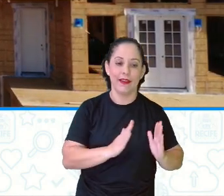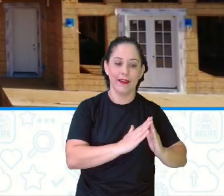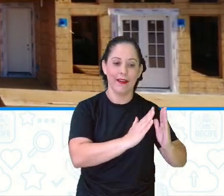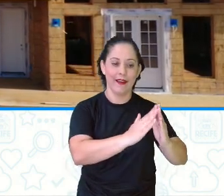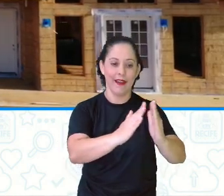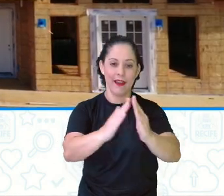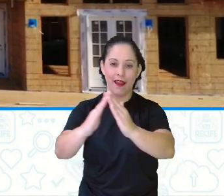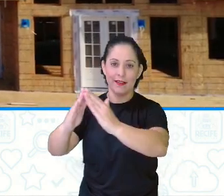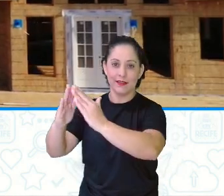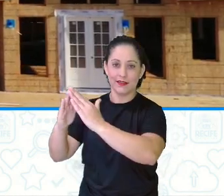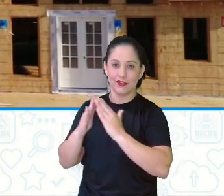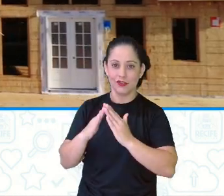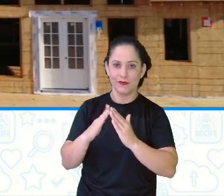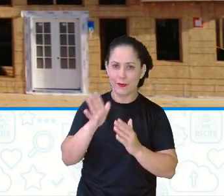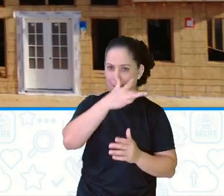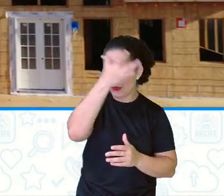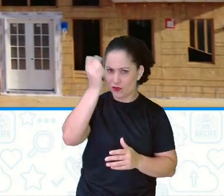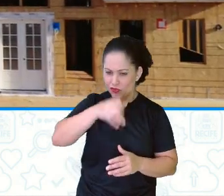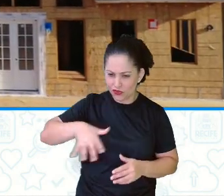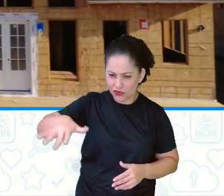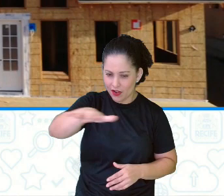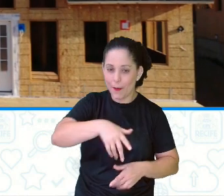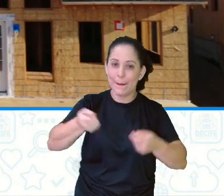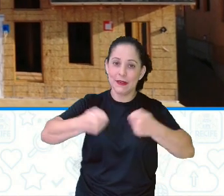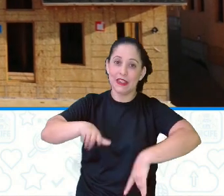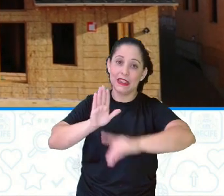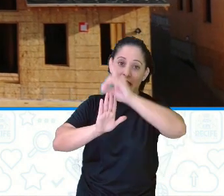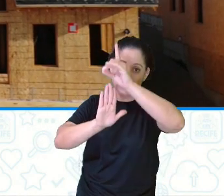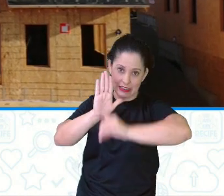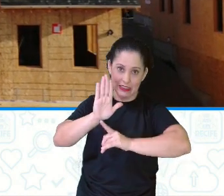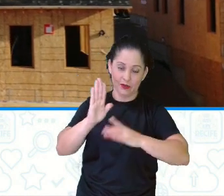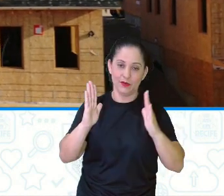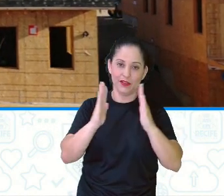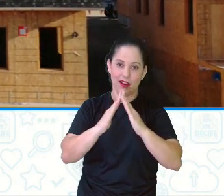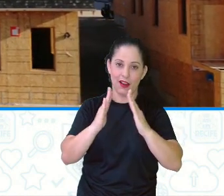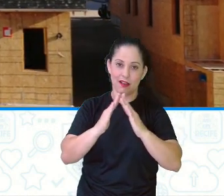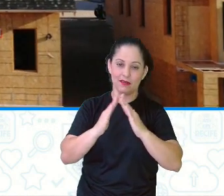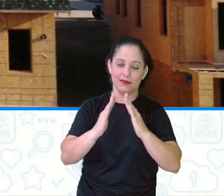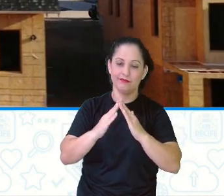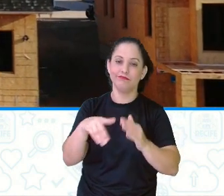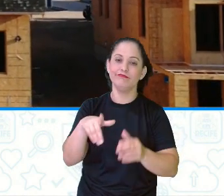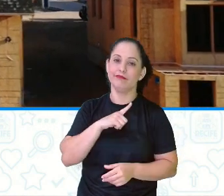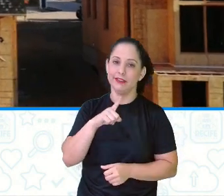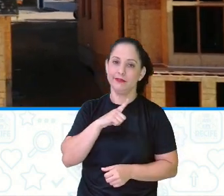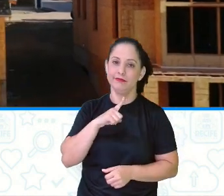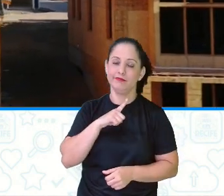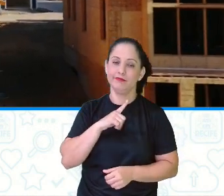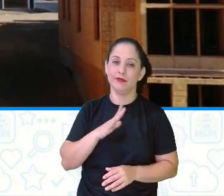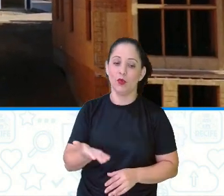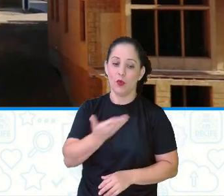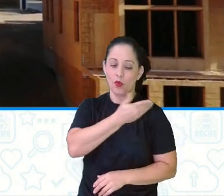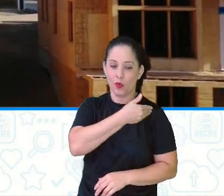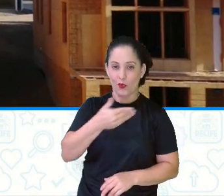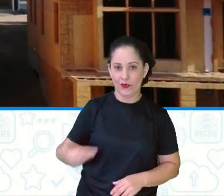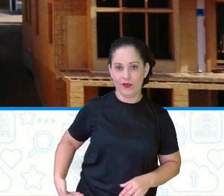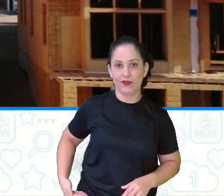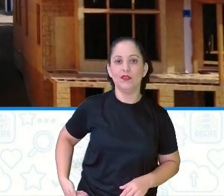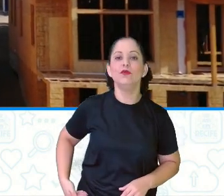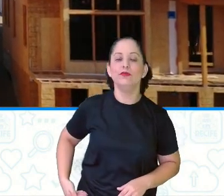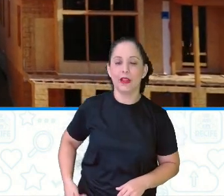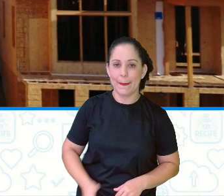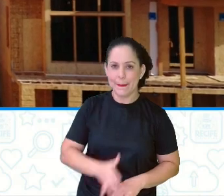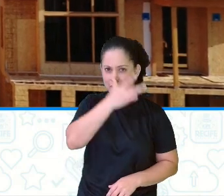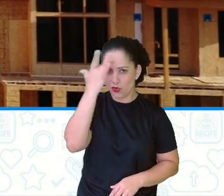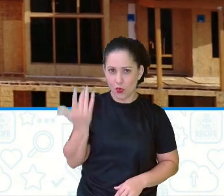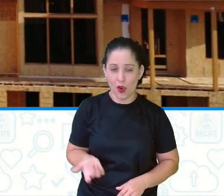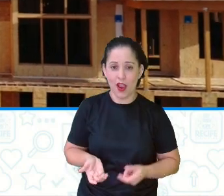moradias para todos. Todo mundo tem direito à moradia. Então, cabe ao poder público, se a pessoa não tem